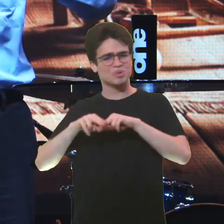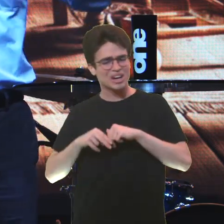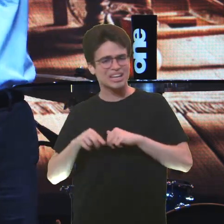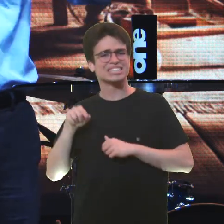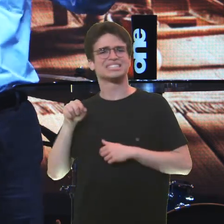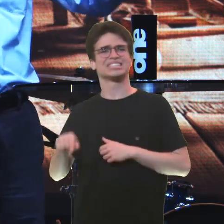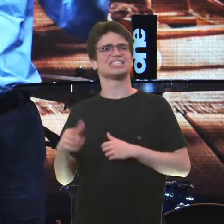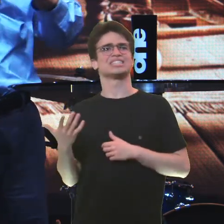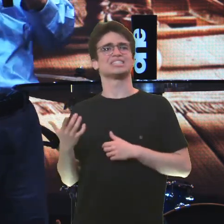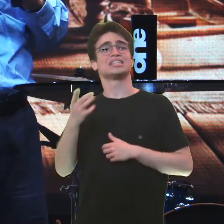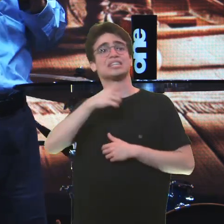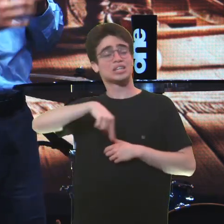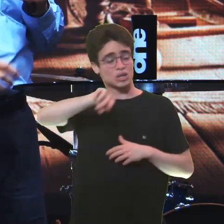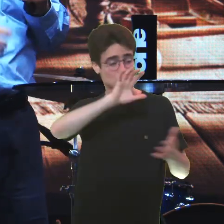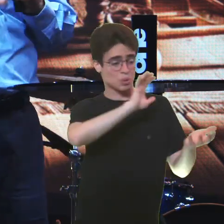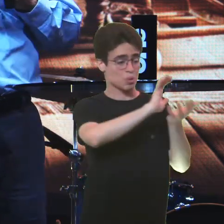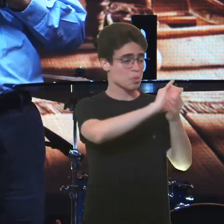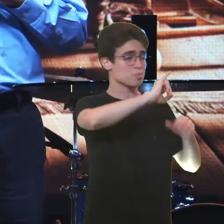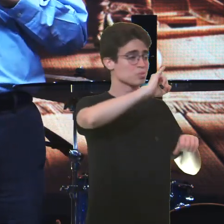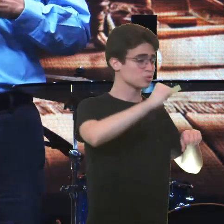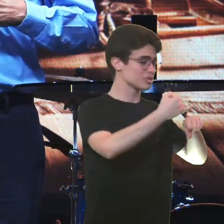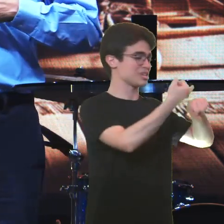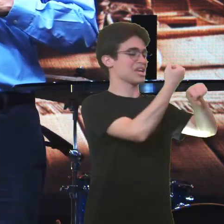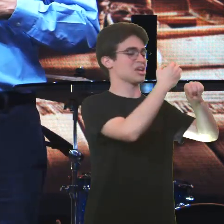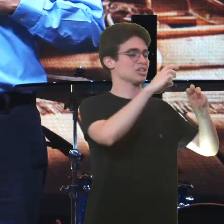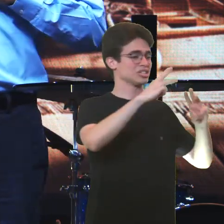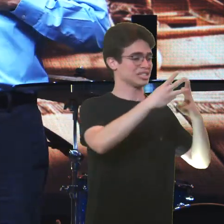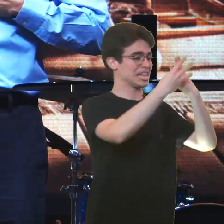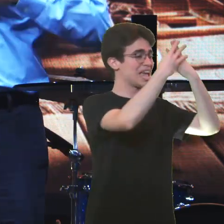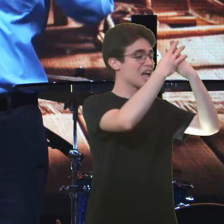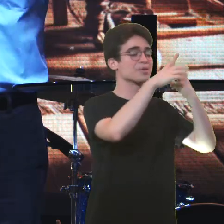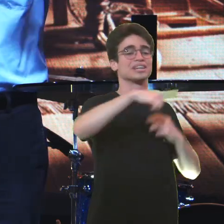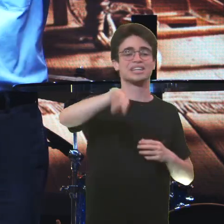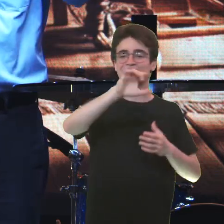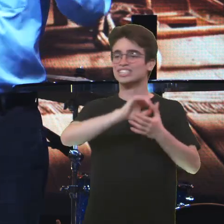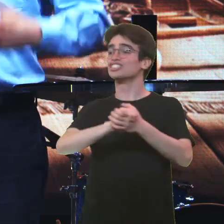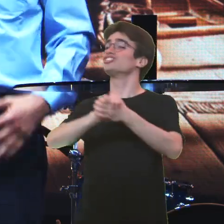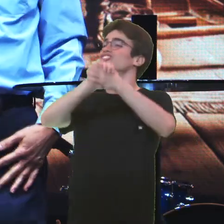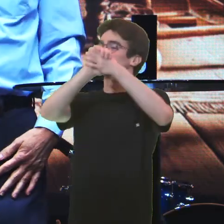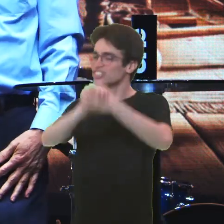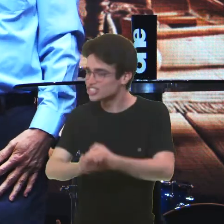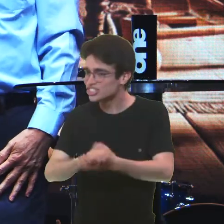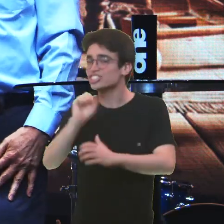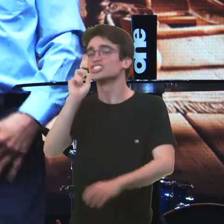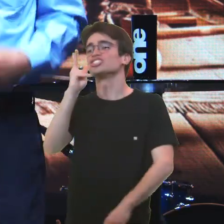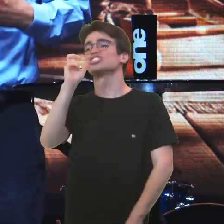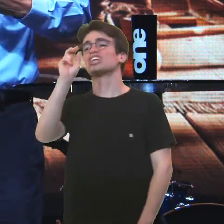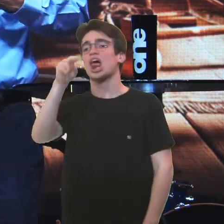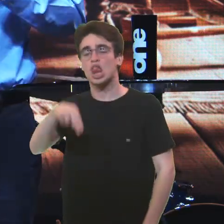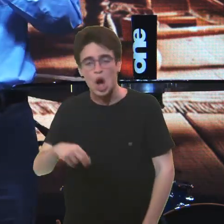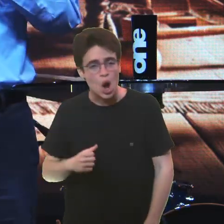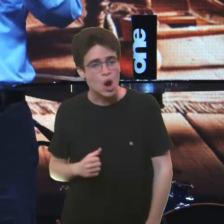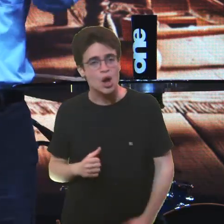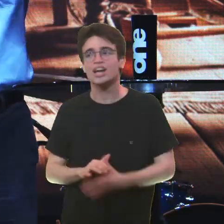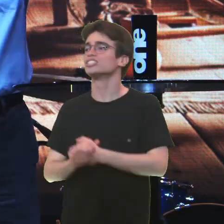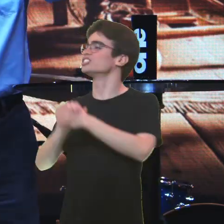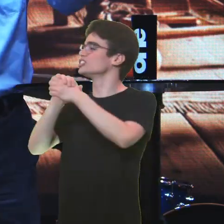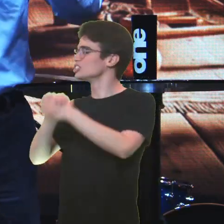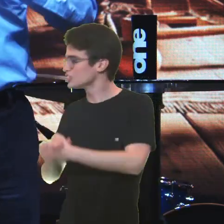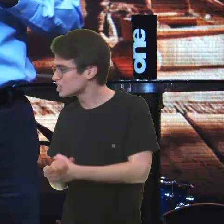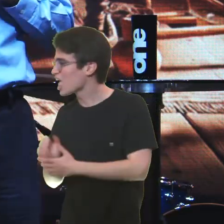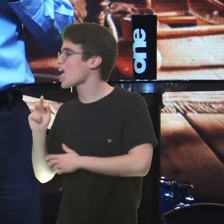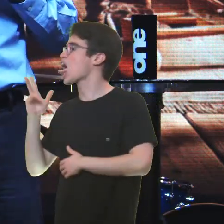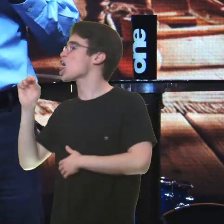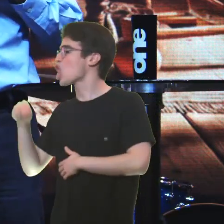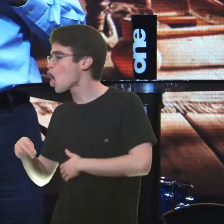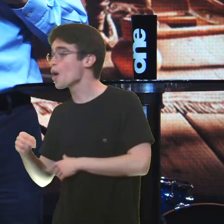judíos entre ellos se saludan os judeus entre eles se saúdam, diciendo shalom, dizendo shalom. porque le está deseando todo lo